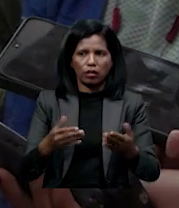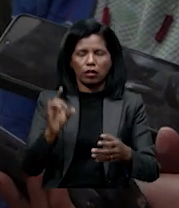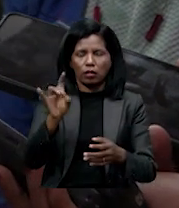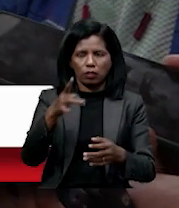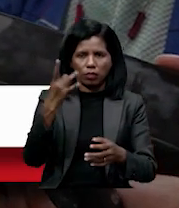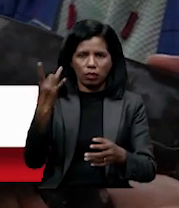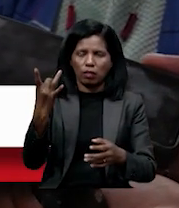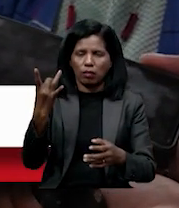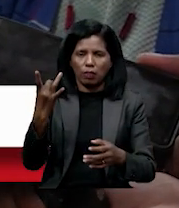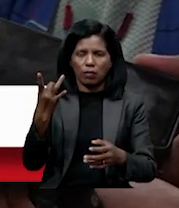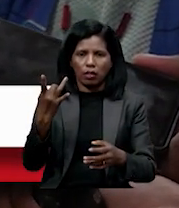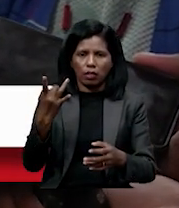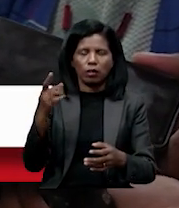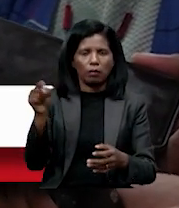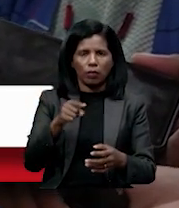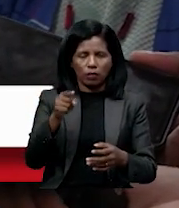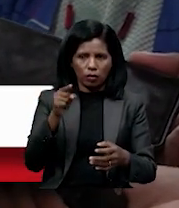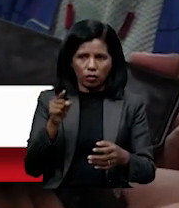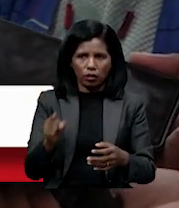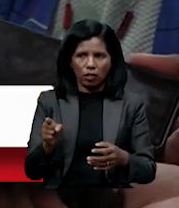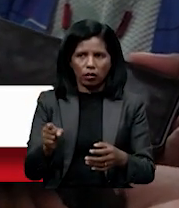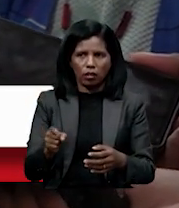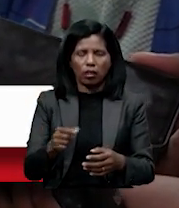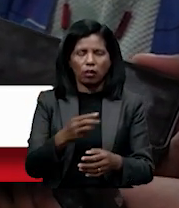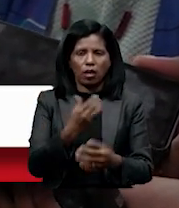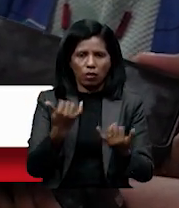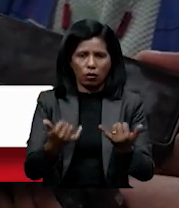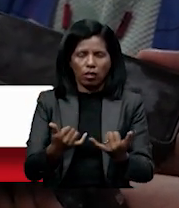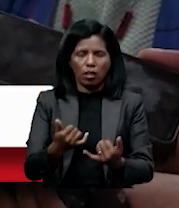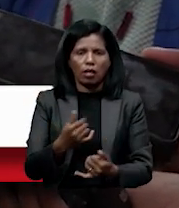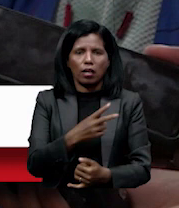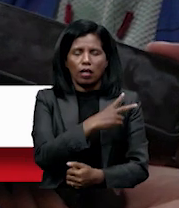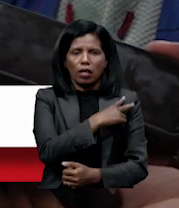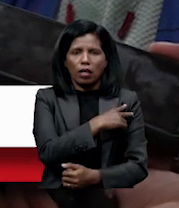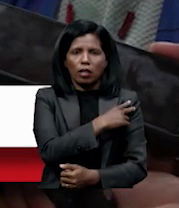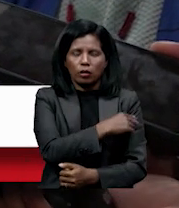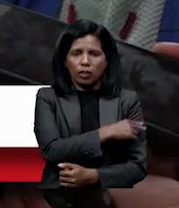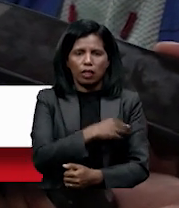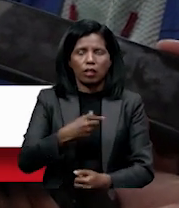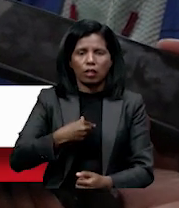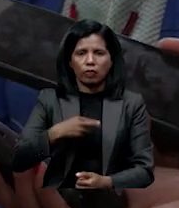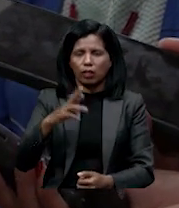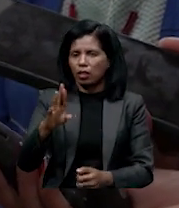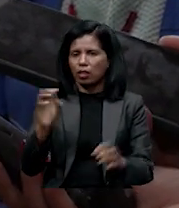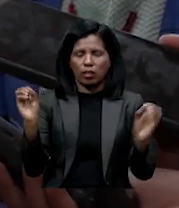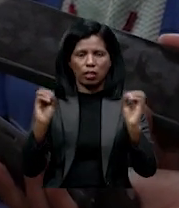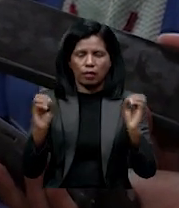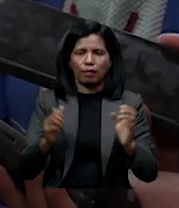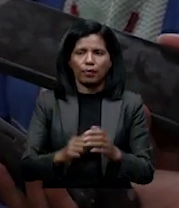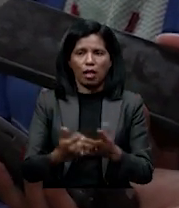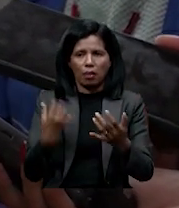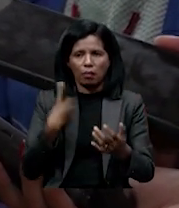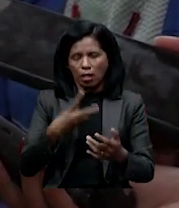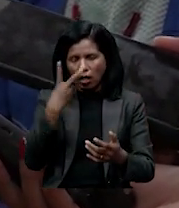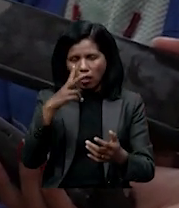volta de 18% não é mesmo que agora de Valdares lá ia. Não é mesmo que agora se não me arrema, mas eu me identifico, né?